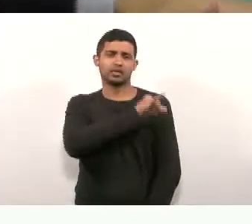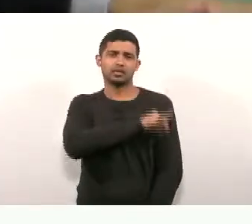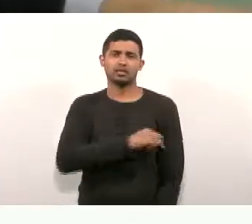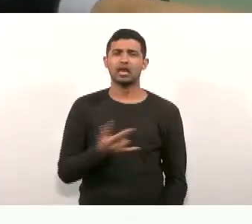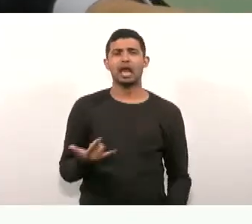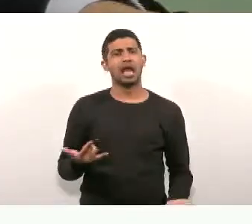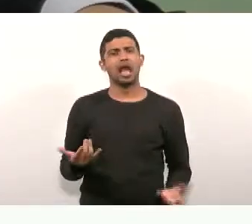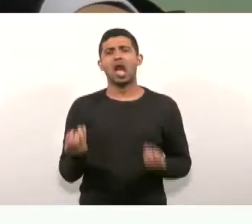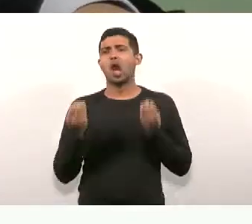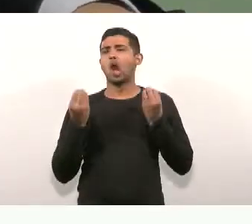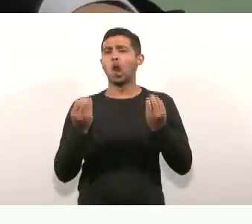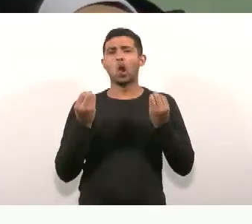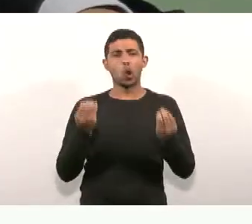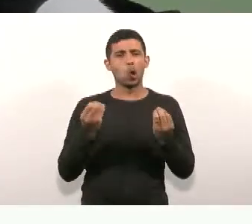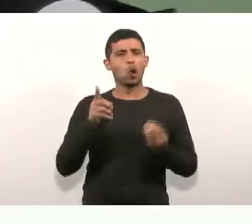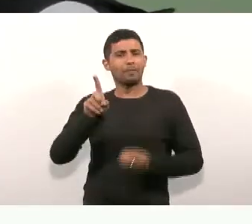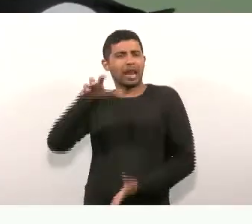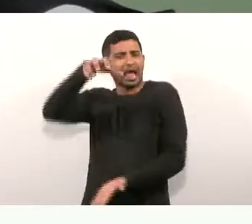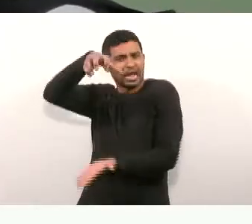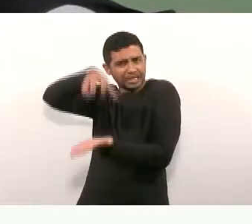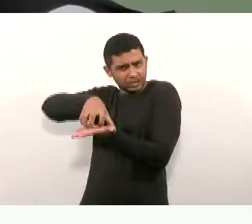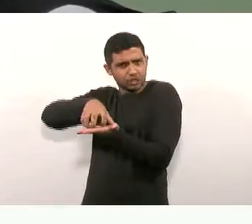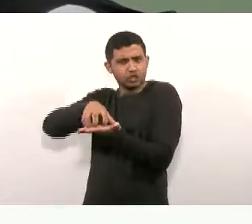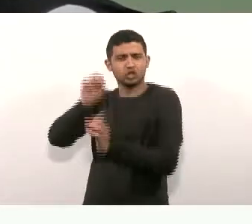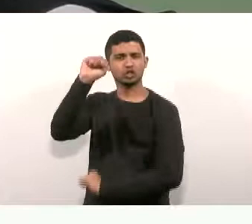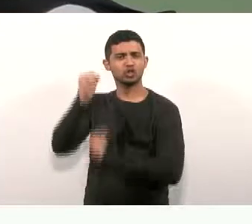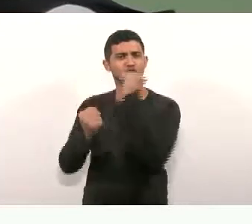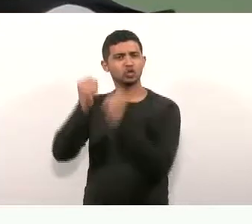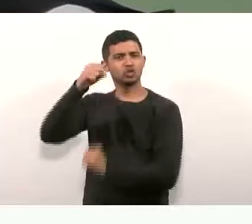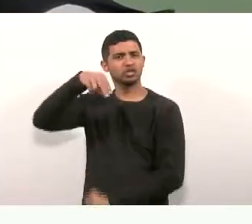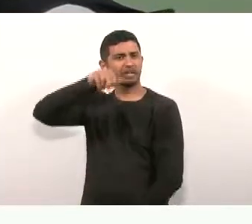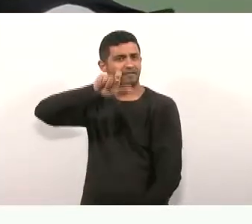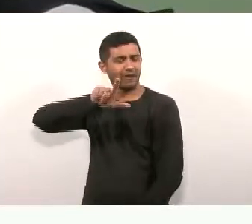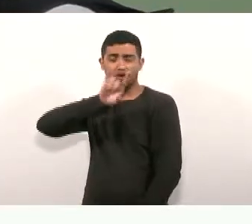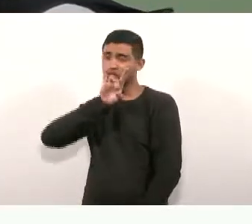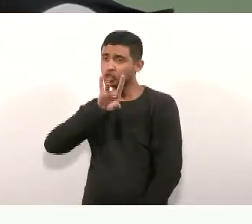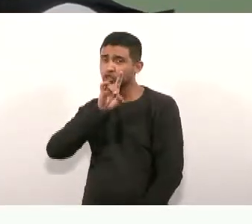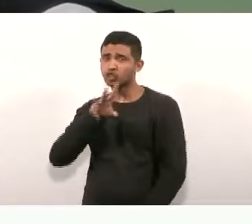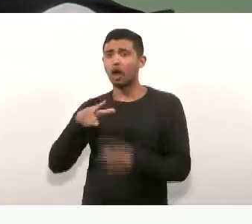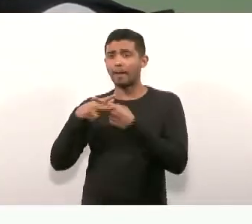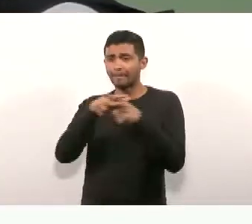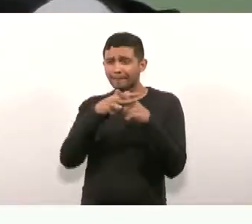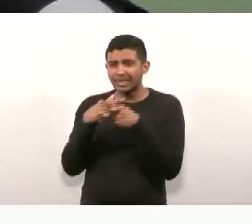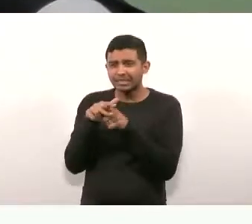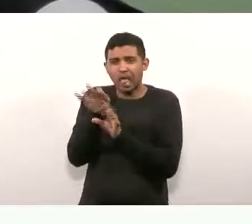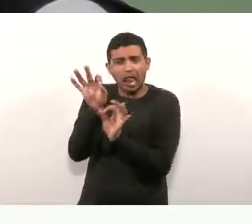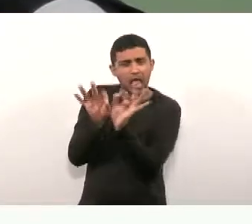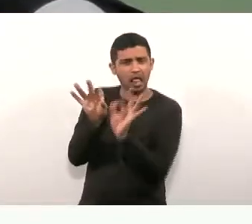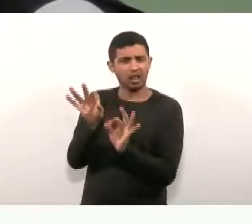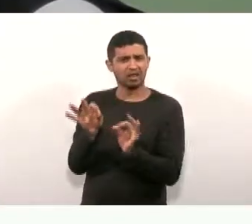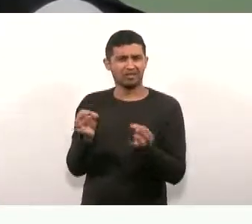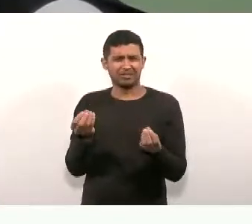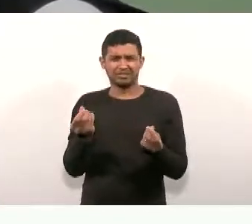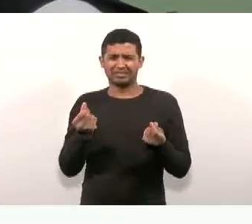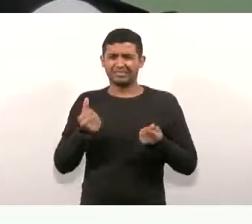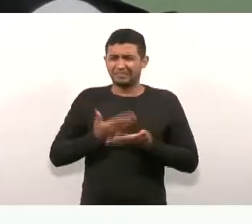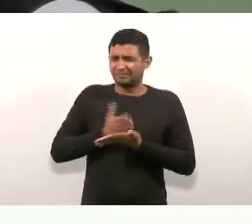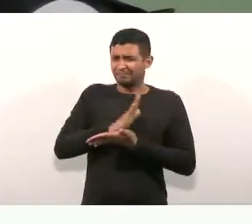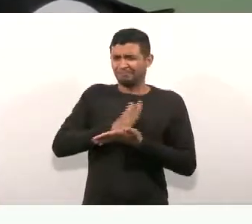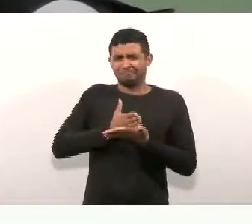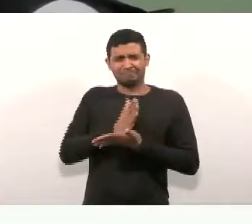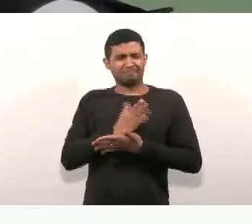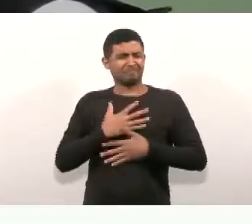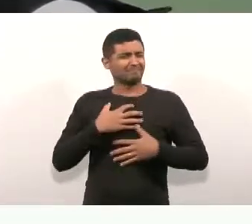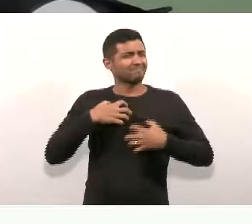tem condições de atuar na indústria de construção naval, no máximo reparo e manutenção. Isso causou um desconforto muito grande,